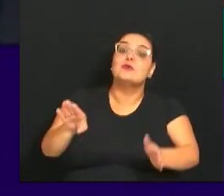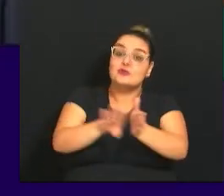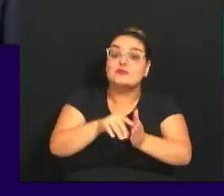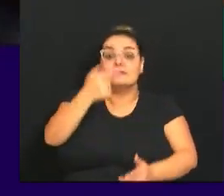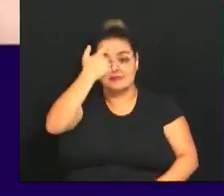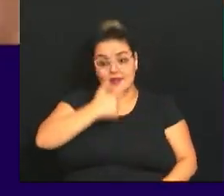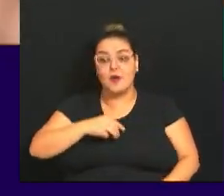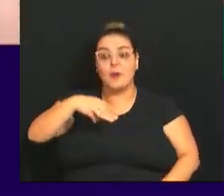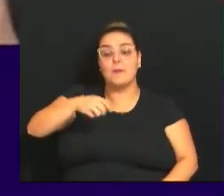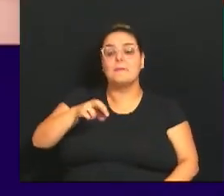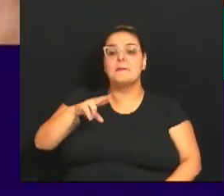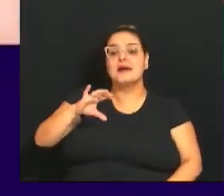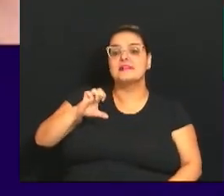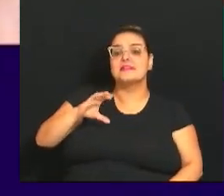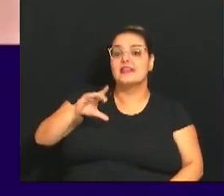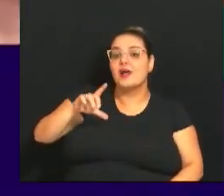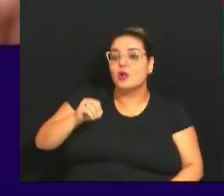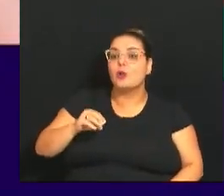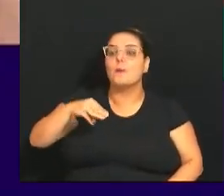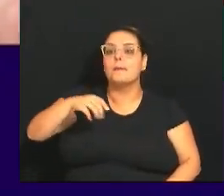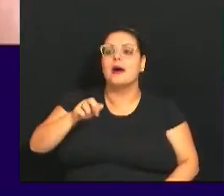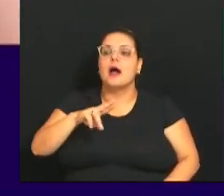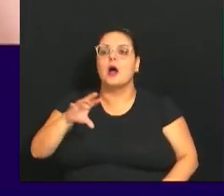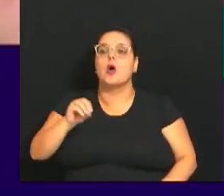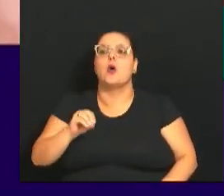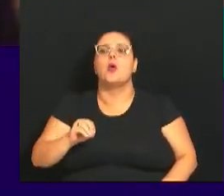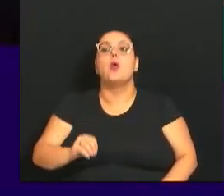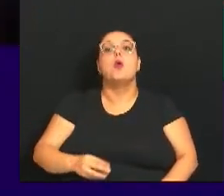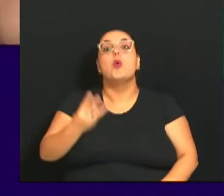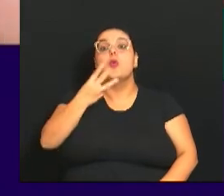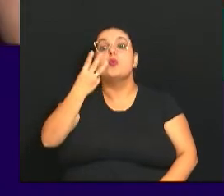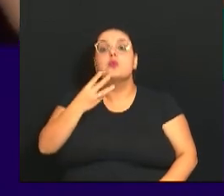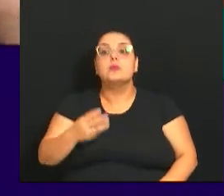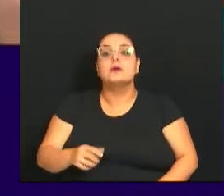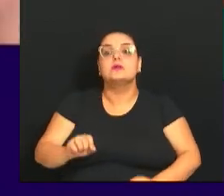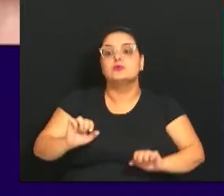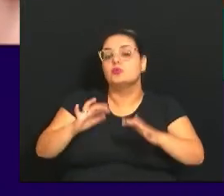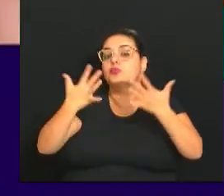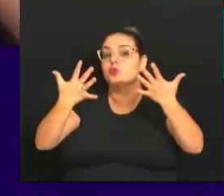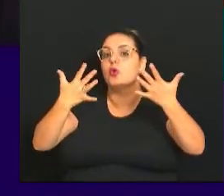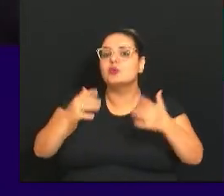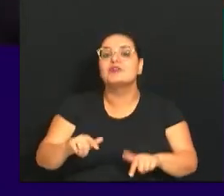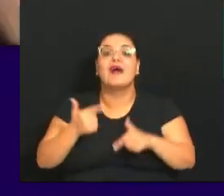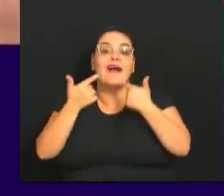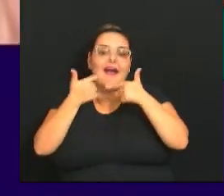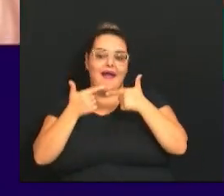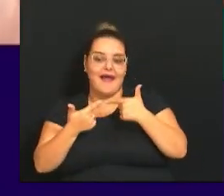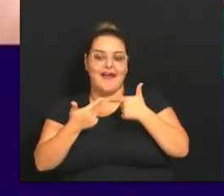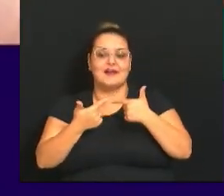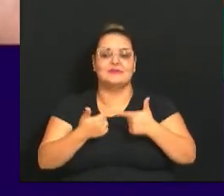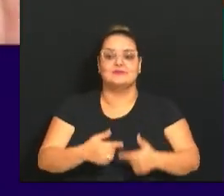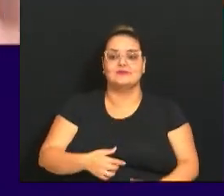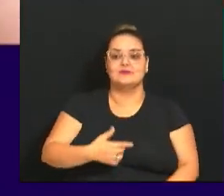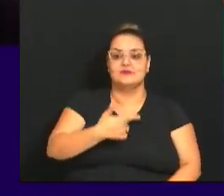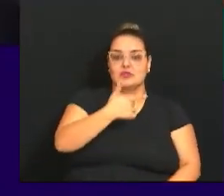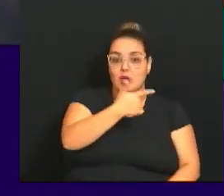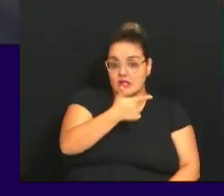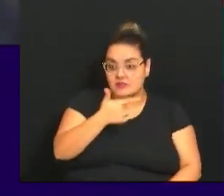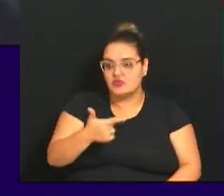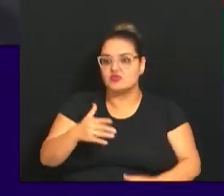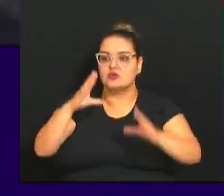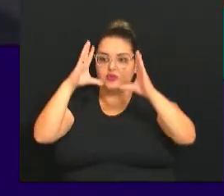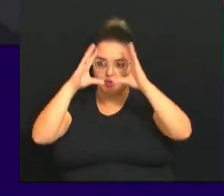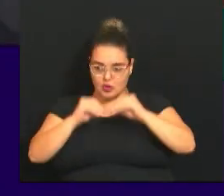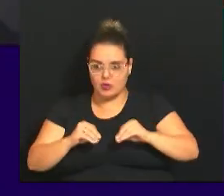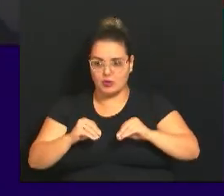Marrom, com o terceiro melhor show de comédia do planeta, sábado, dia 19, às 22 horas, famoso